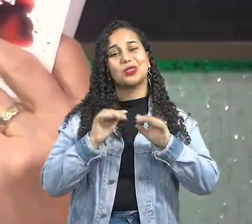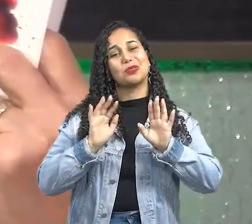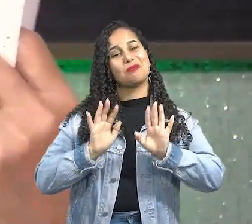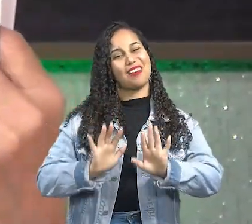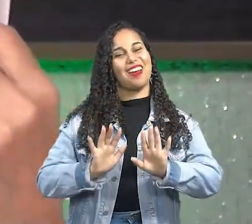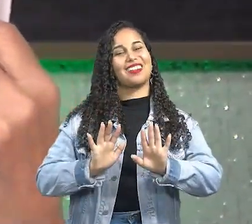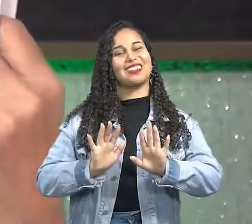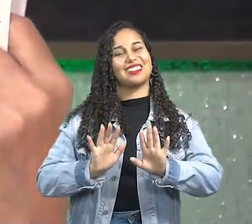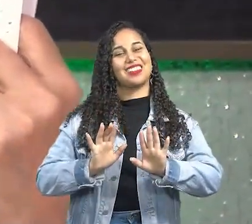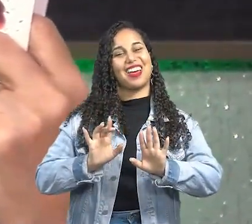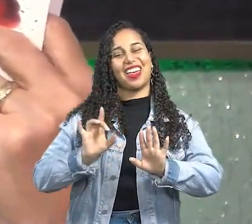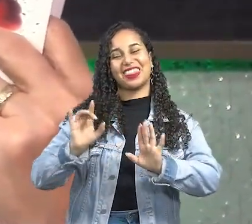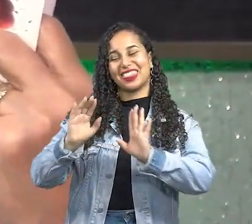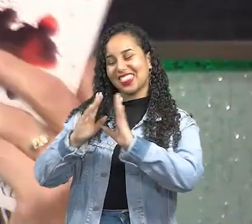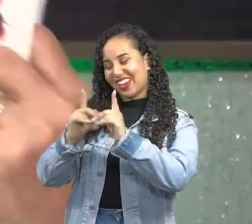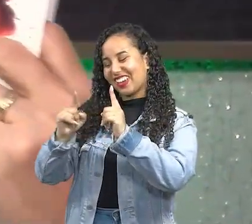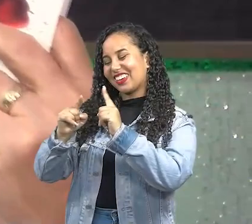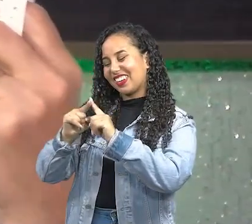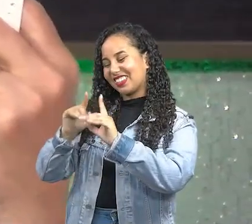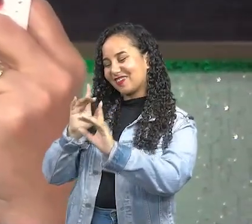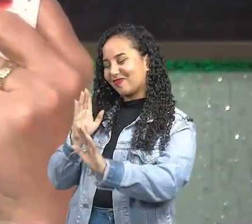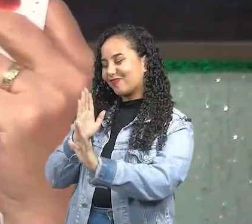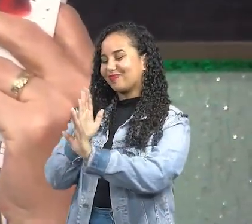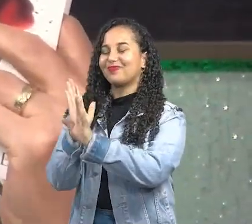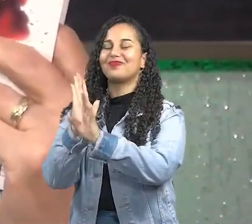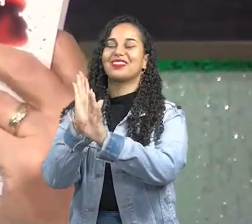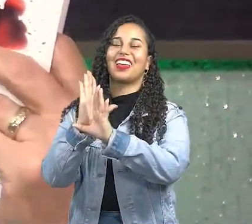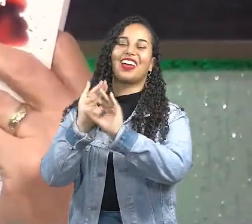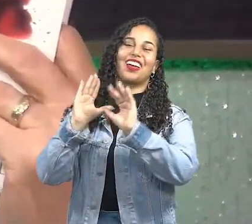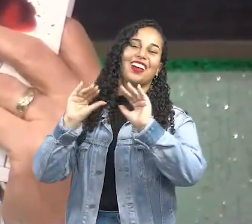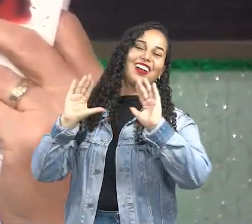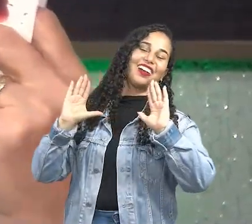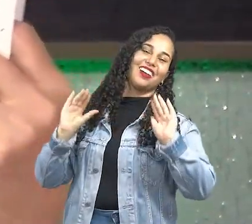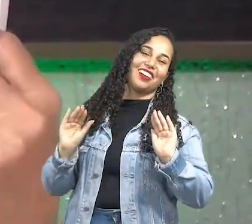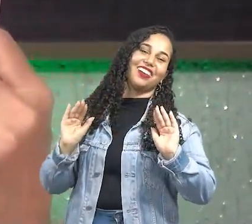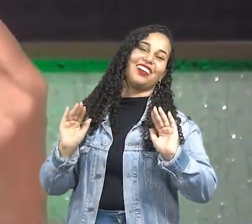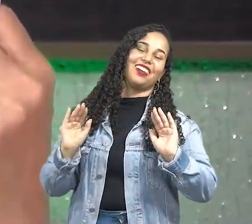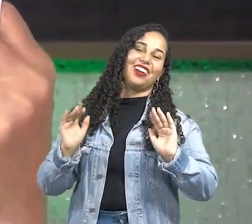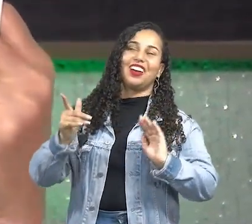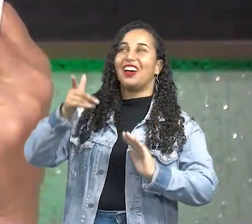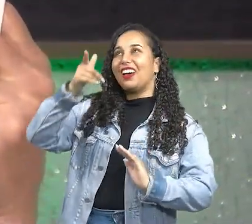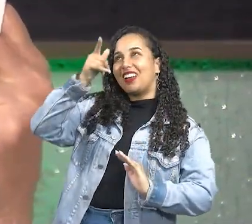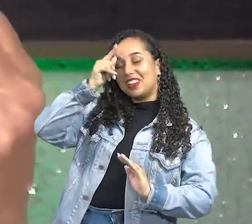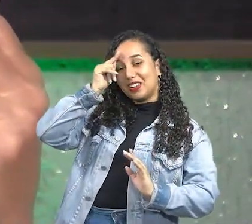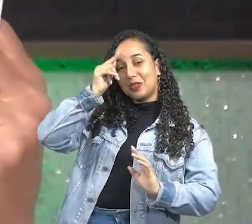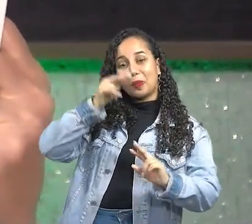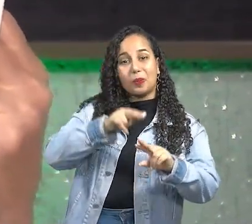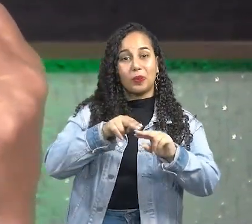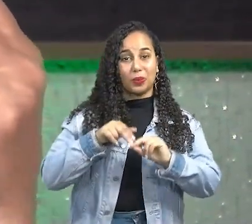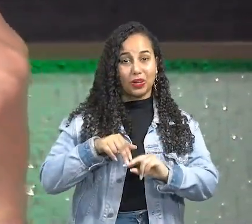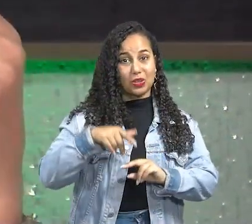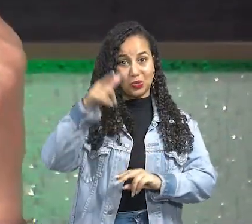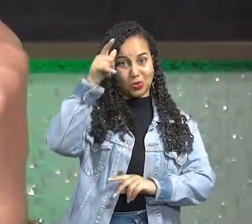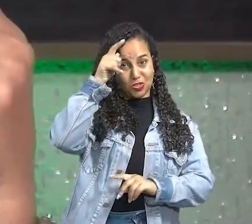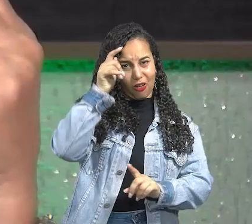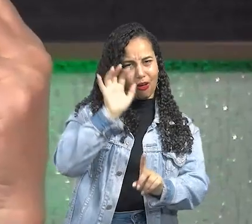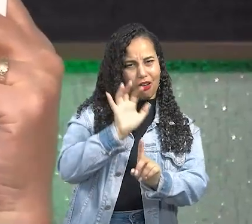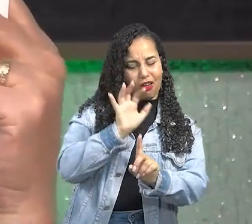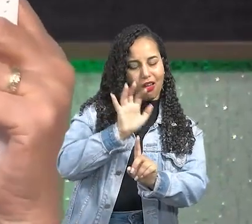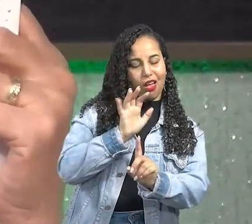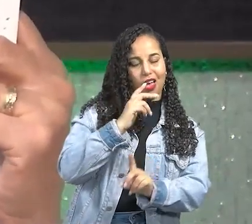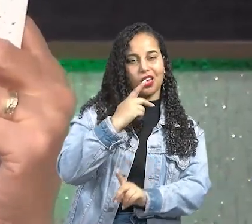esperávamos, mas na casa do Senhor nós encontramos. Por isso que Satanás faz de tudo para